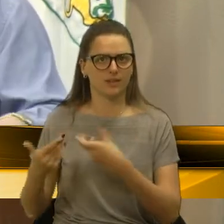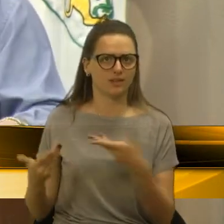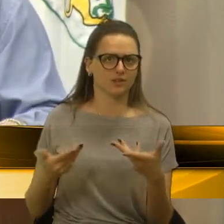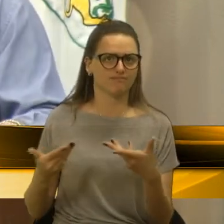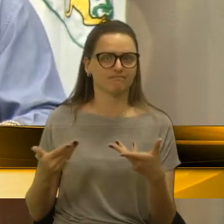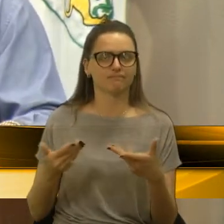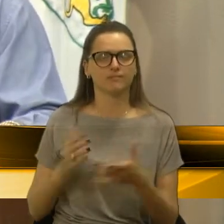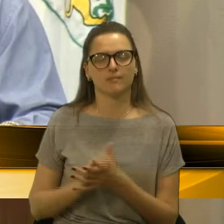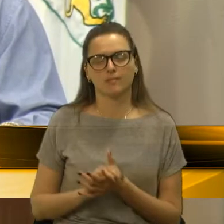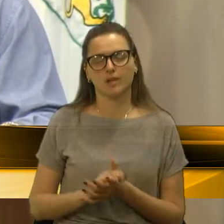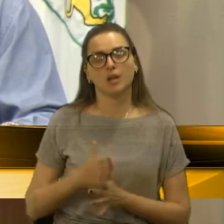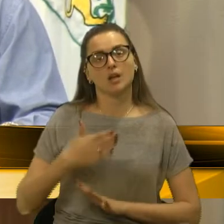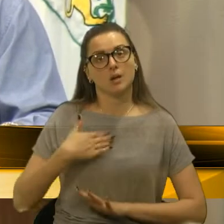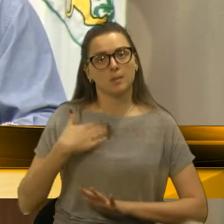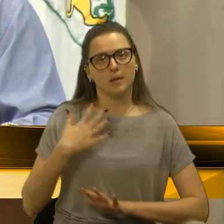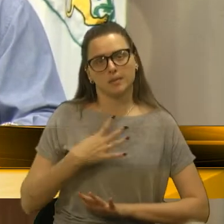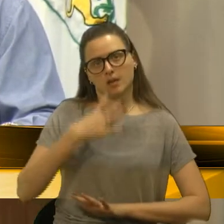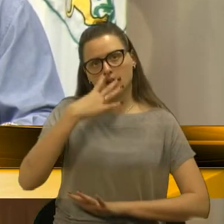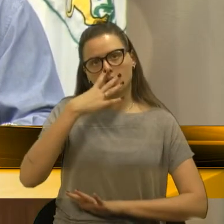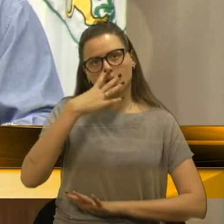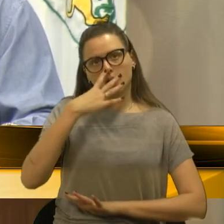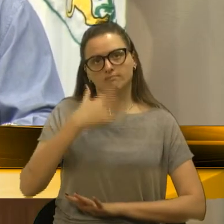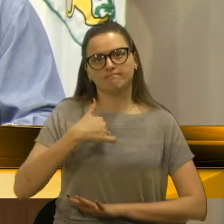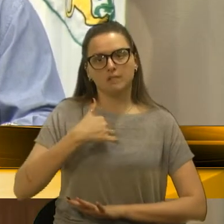E, para minha surpresa,